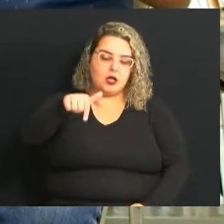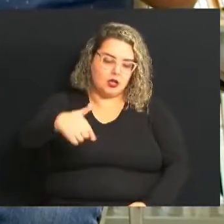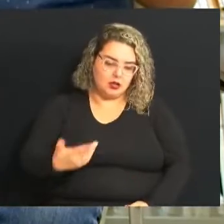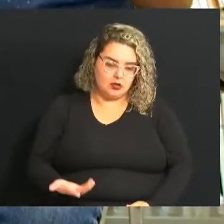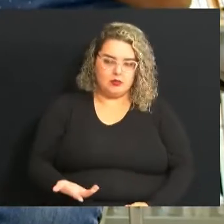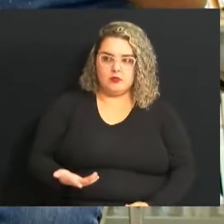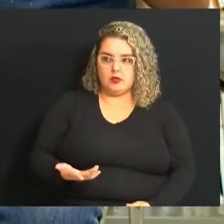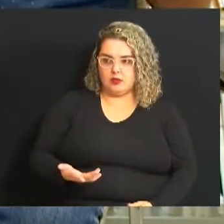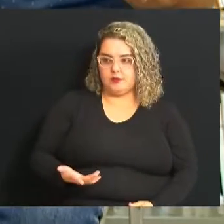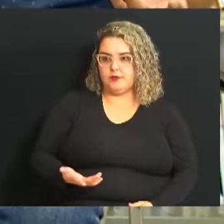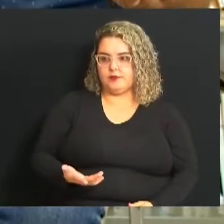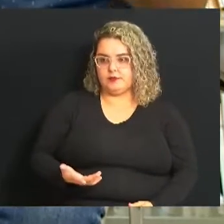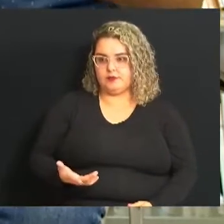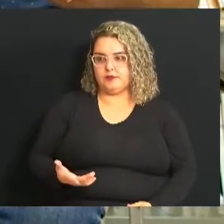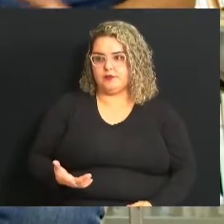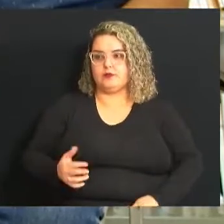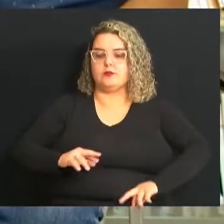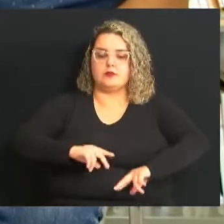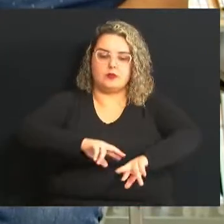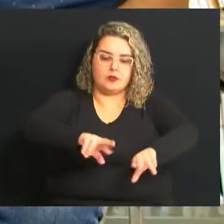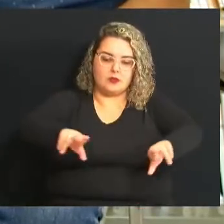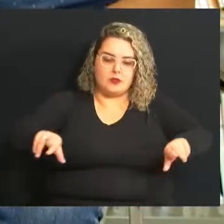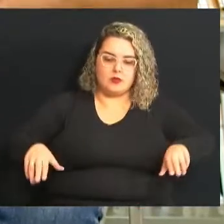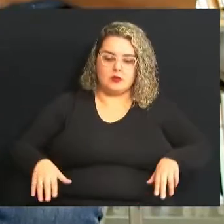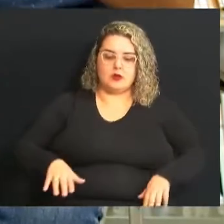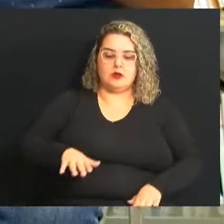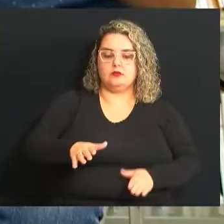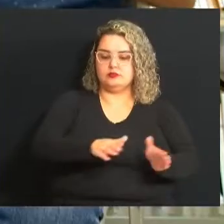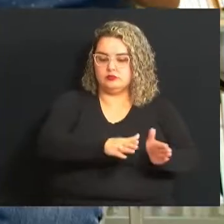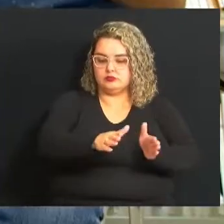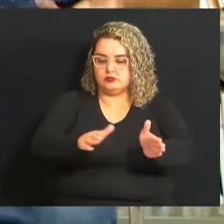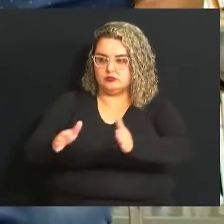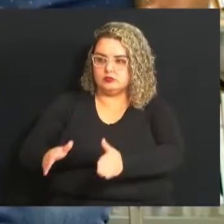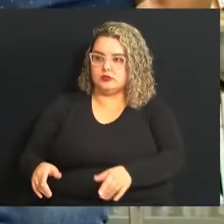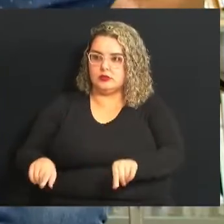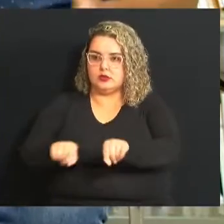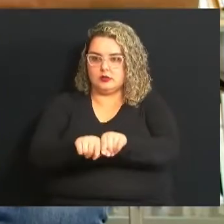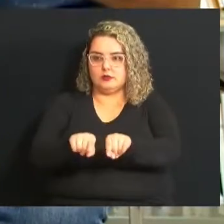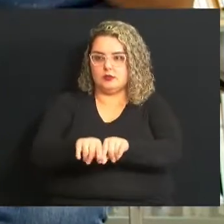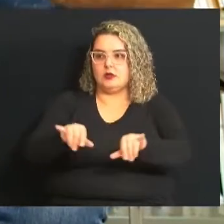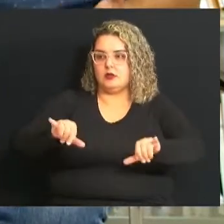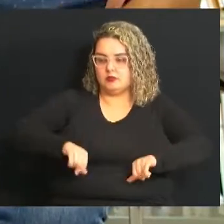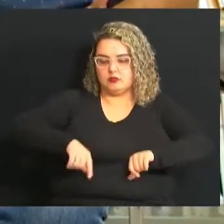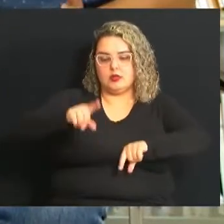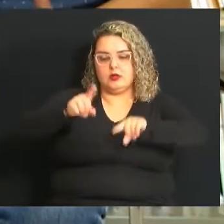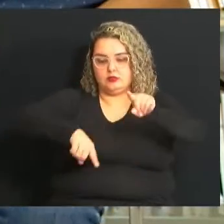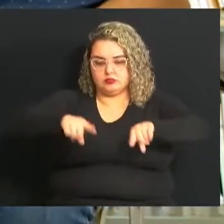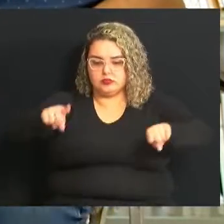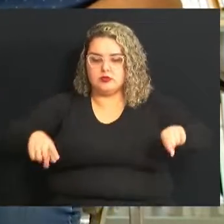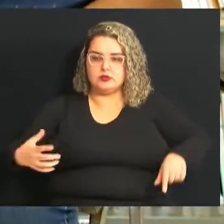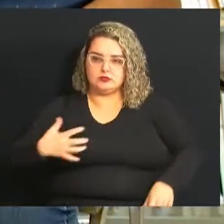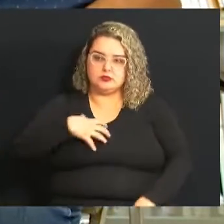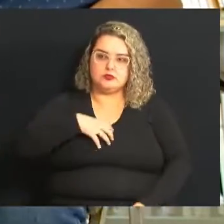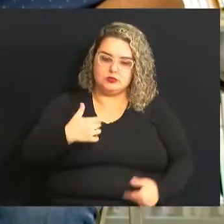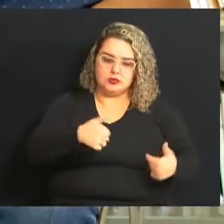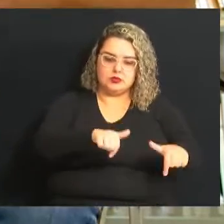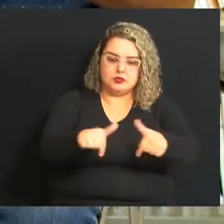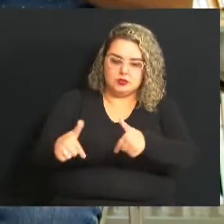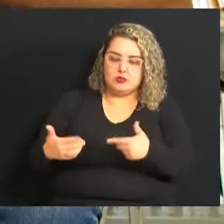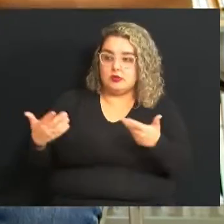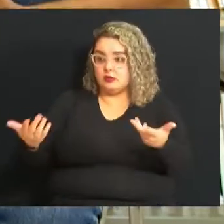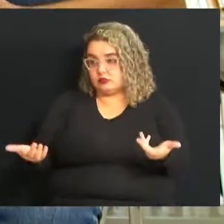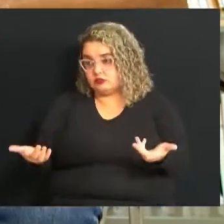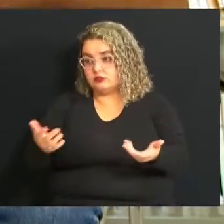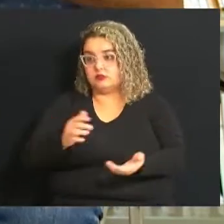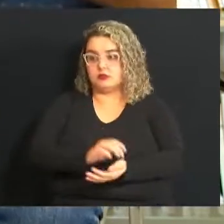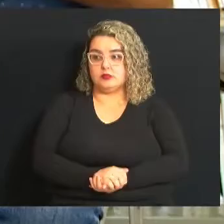essa multiplicação de situações, a gente vai também sofrendo variações nesse modo de trabalhar, né? Então, eu,